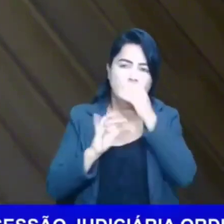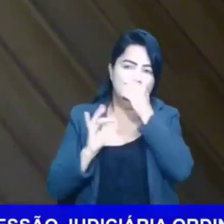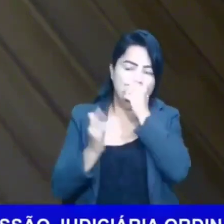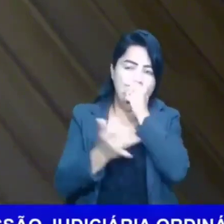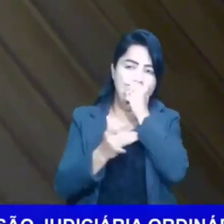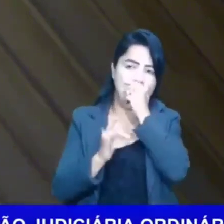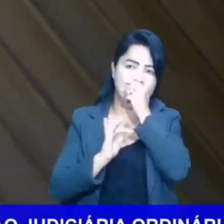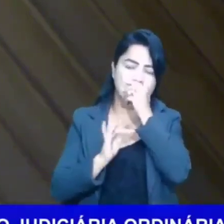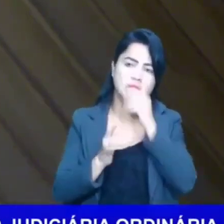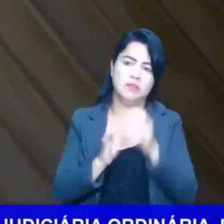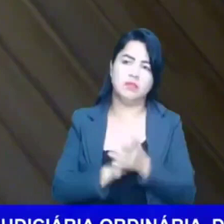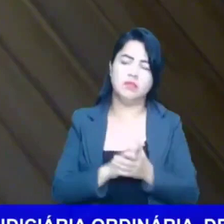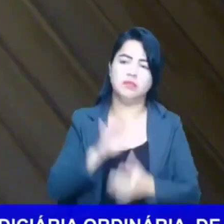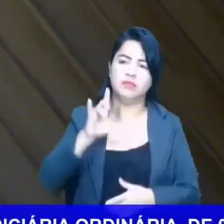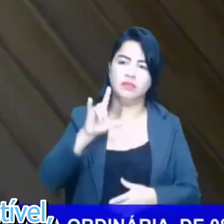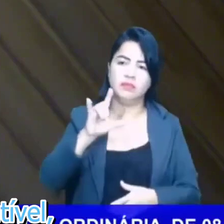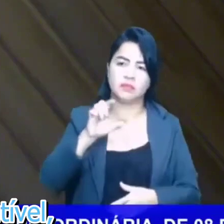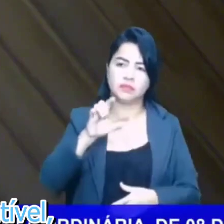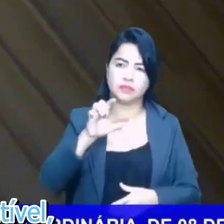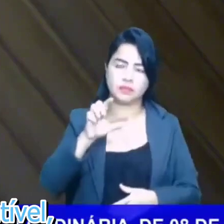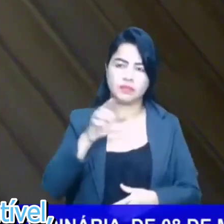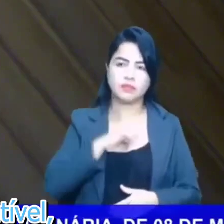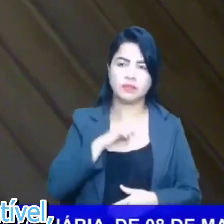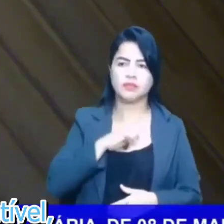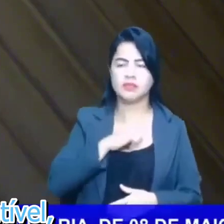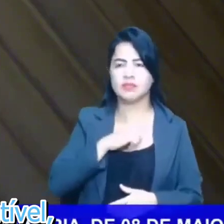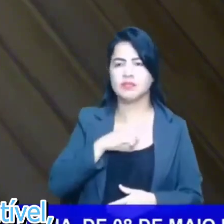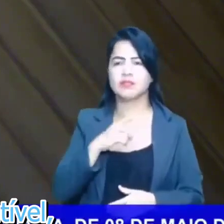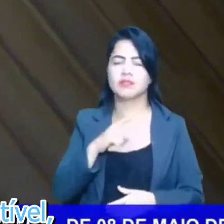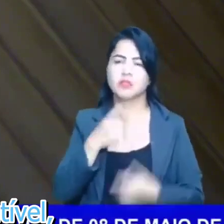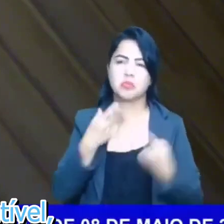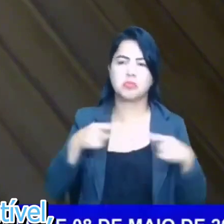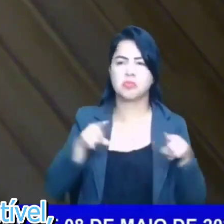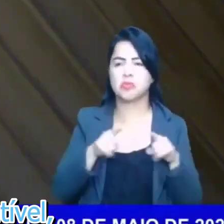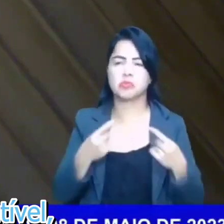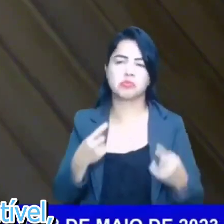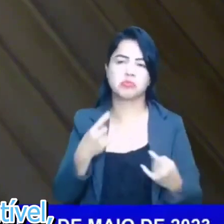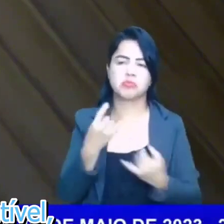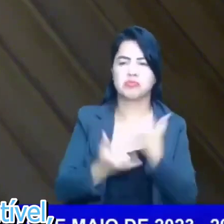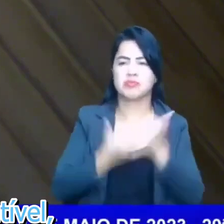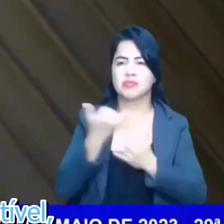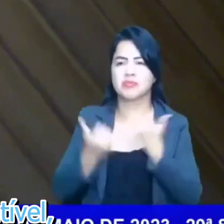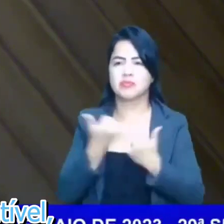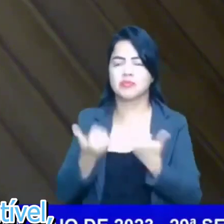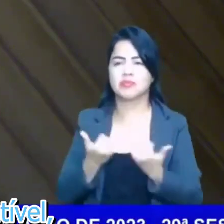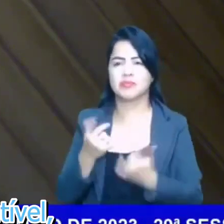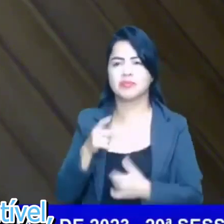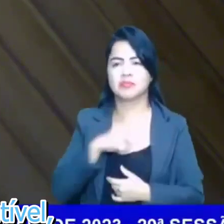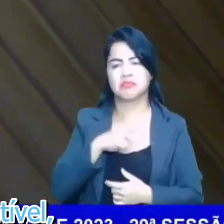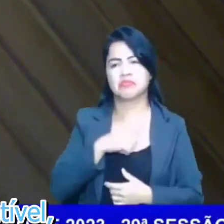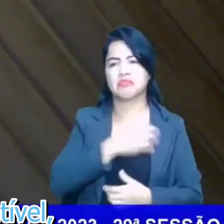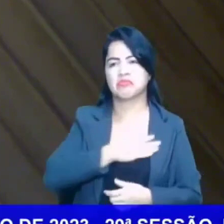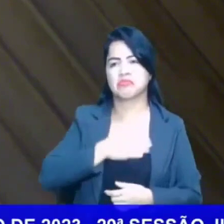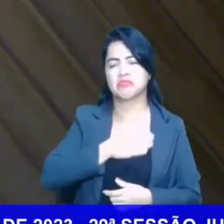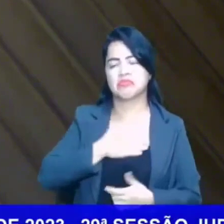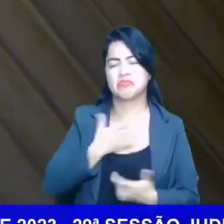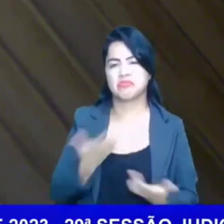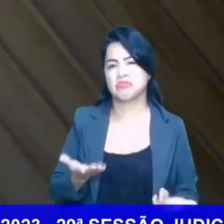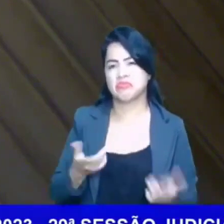Instagram, de anedotas, paródias, até de um certo gosto